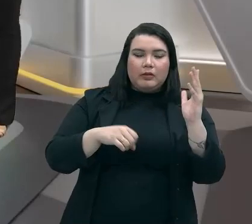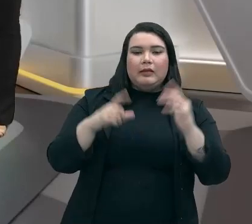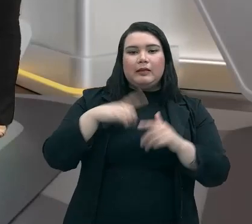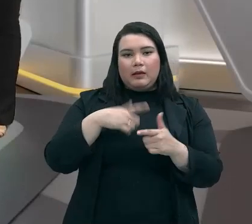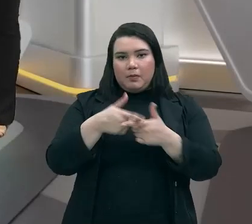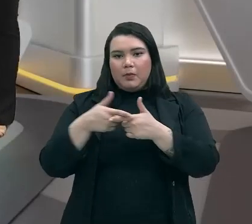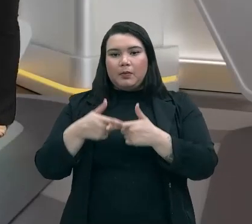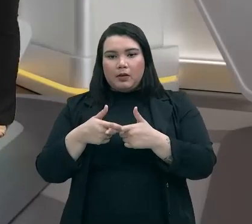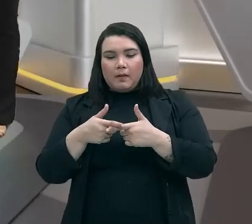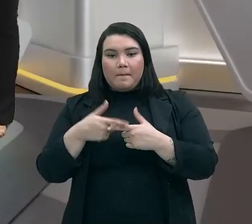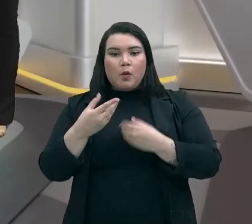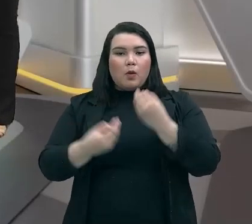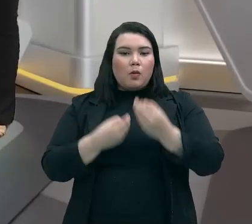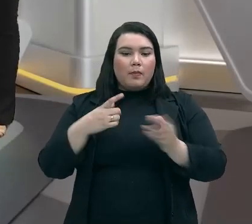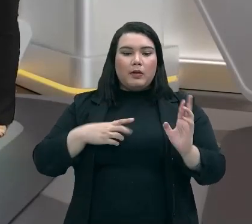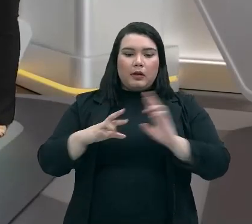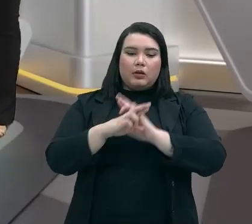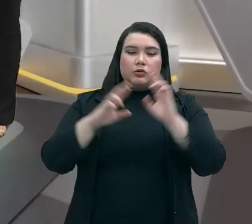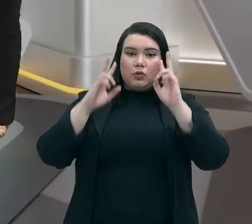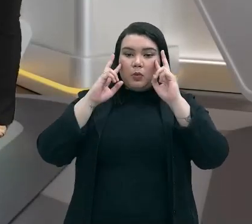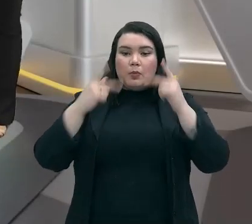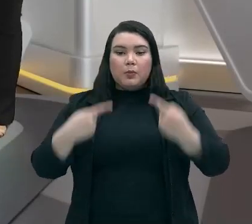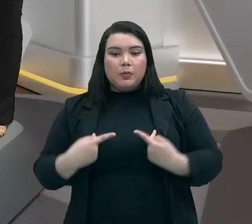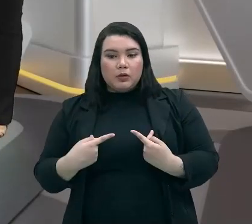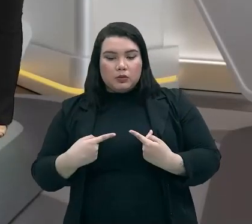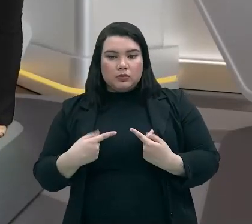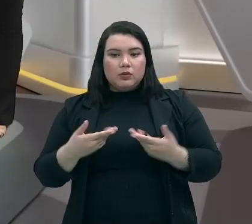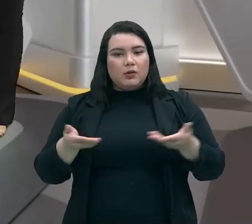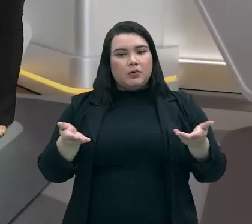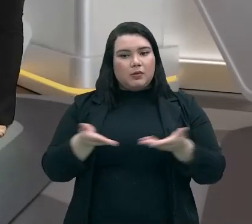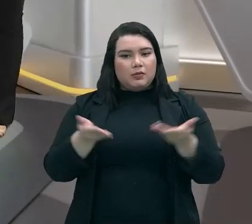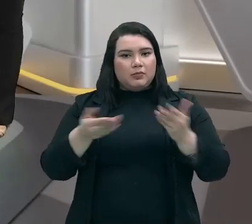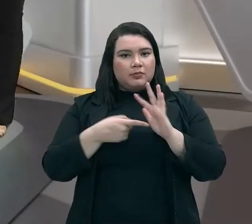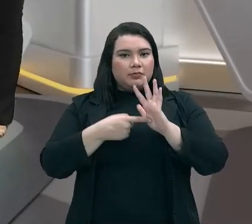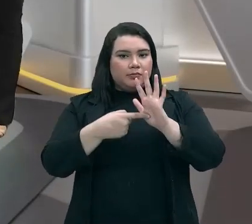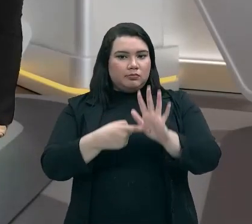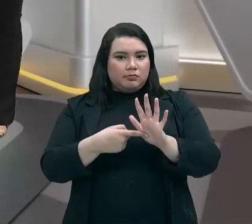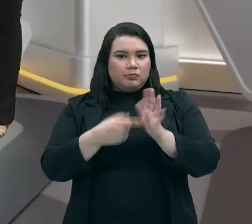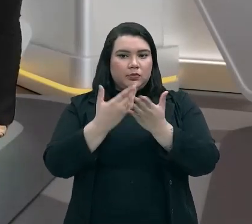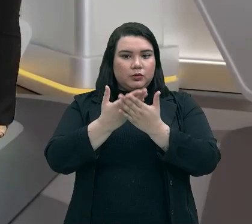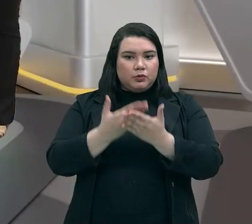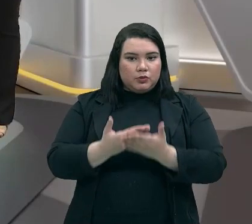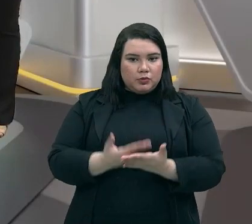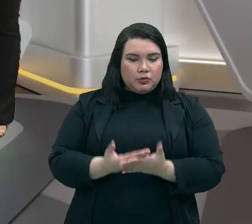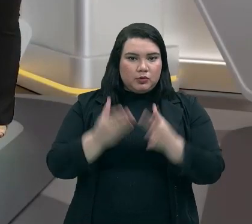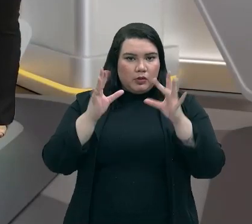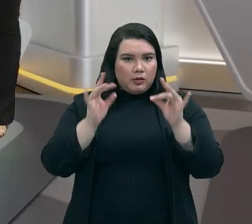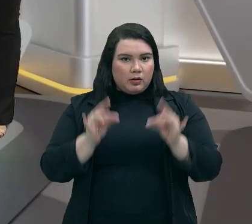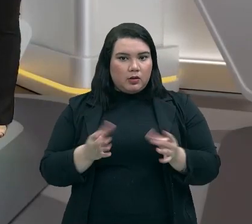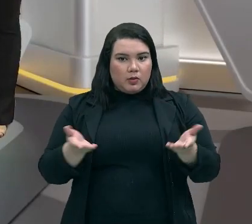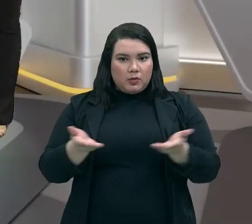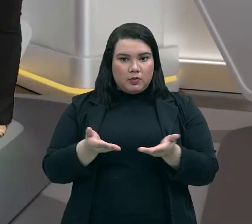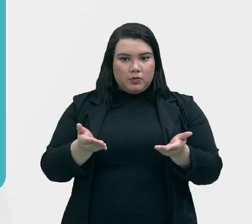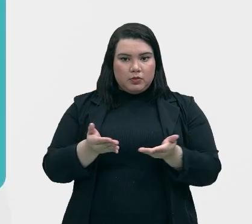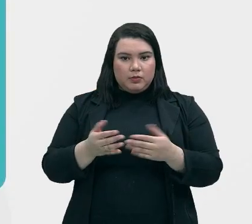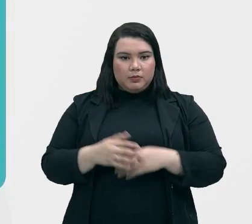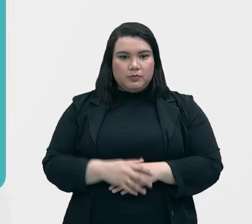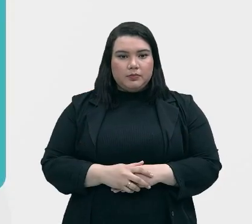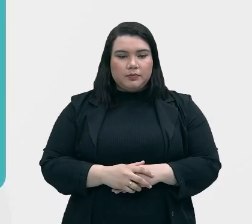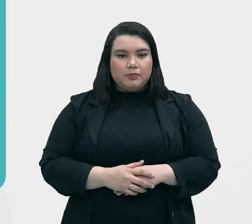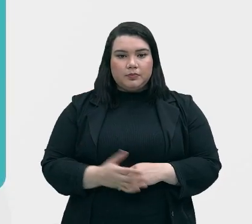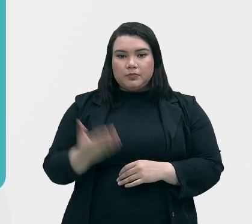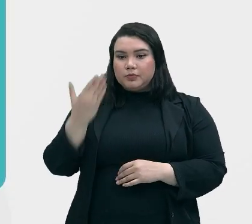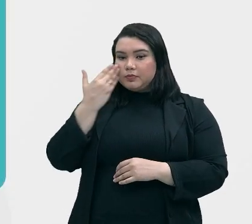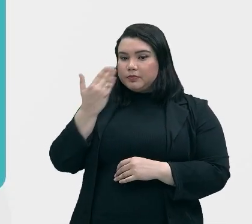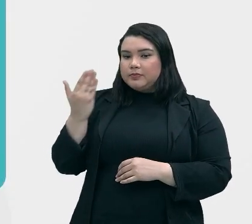que maneira que isso chega até os seres humanos, isso, né? Mesmo. É isso aí que nós vamos falar bastante aqui. Então, vamos lá para a nossa